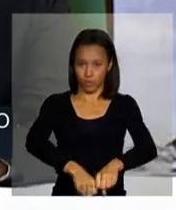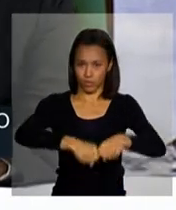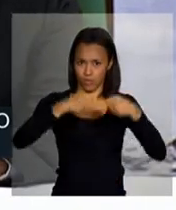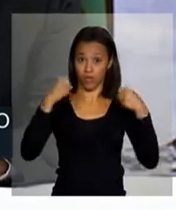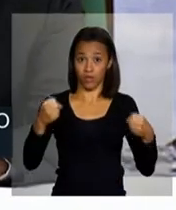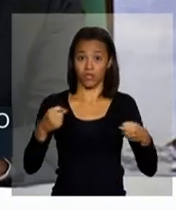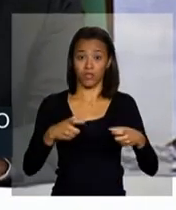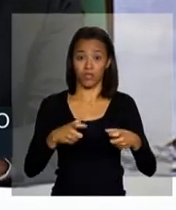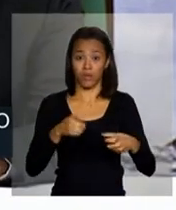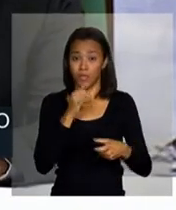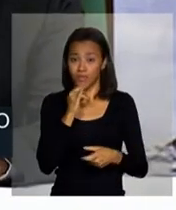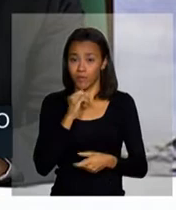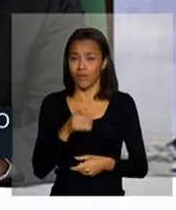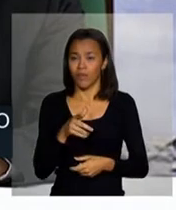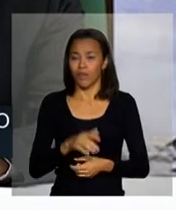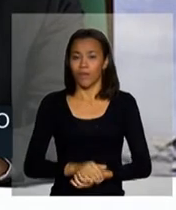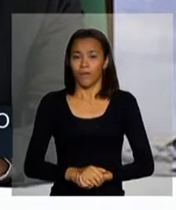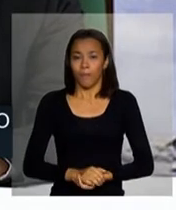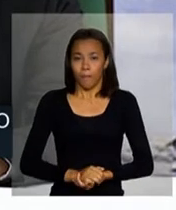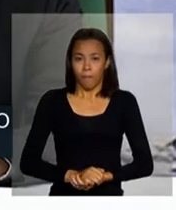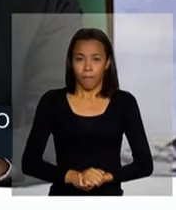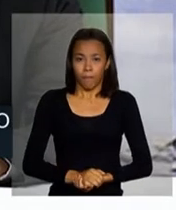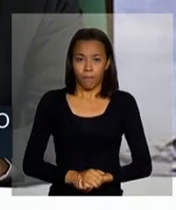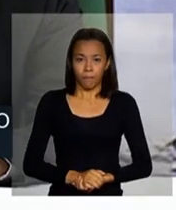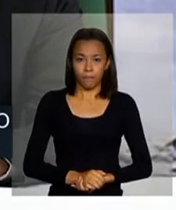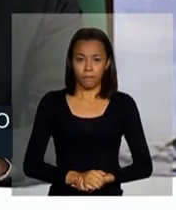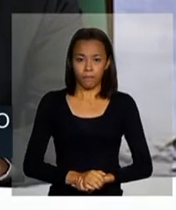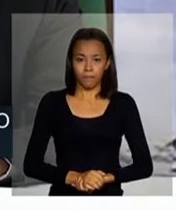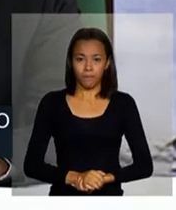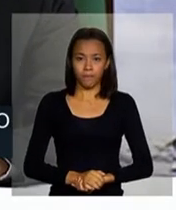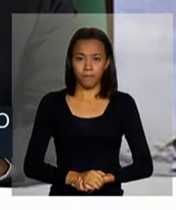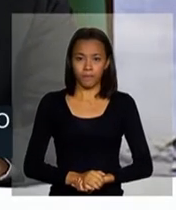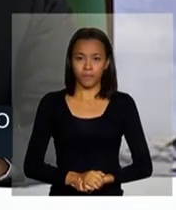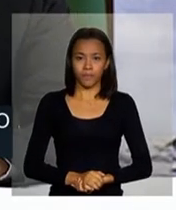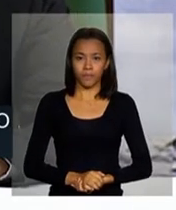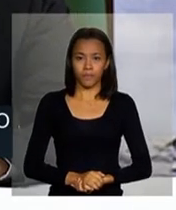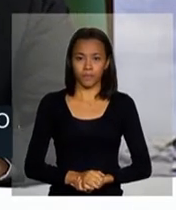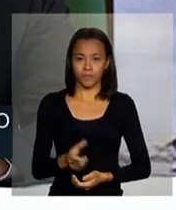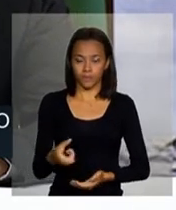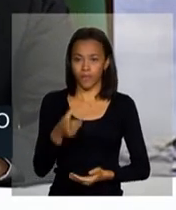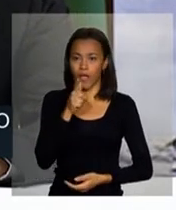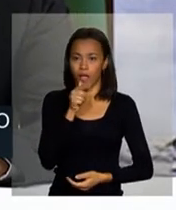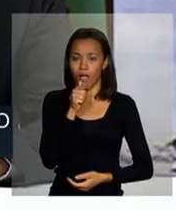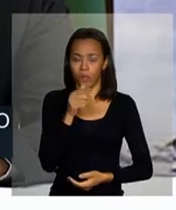Se tiver um copinho d'água, eu agradeço com muita,